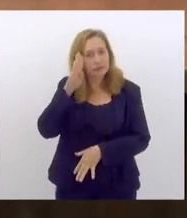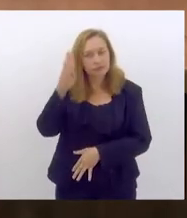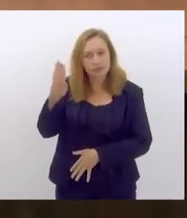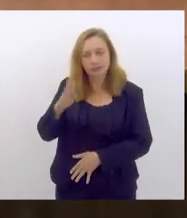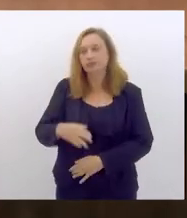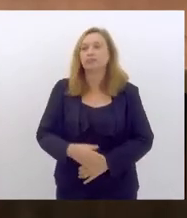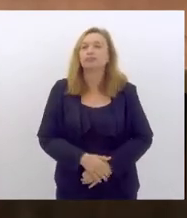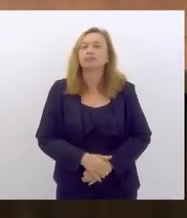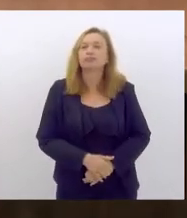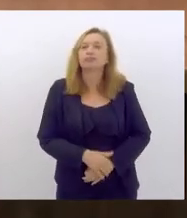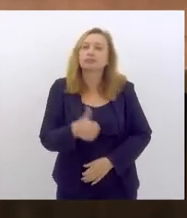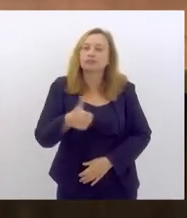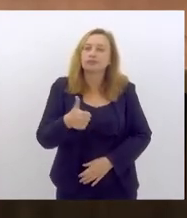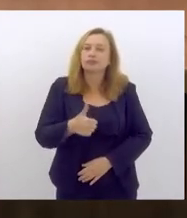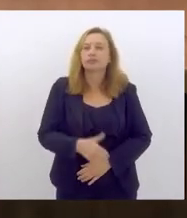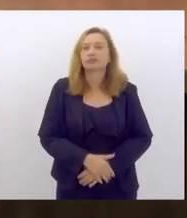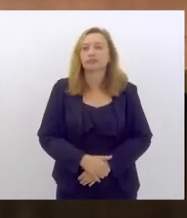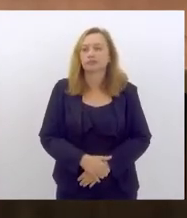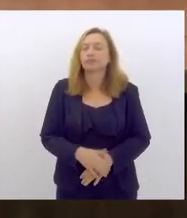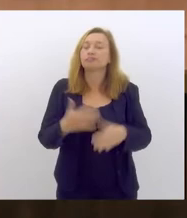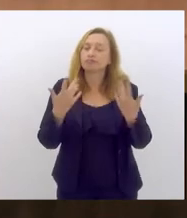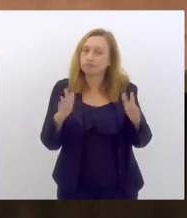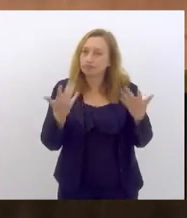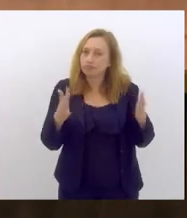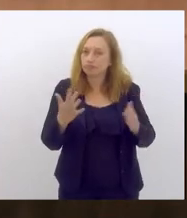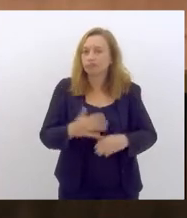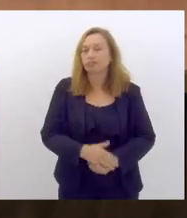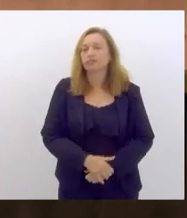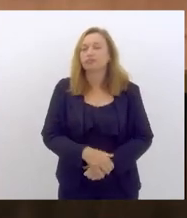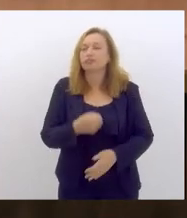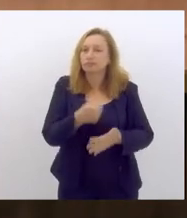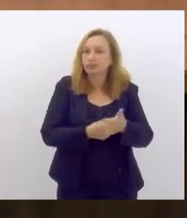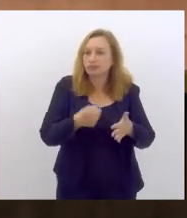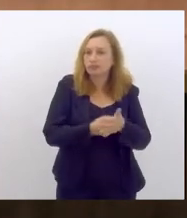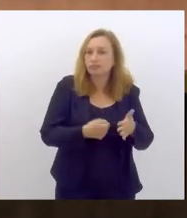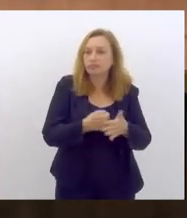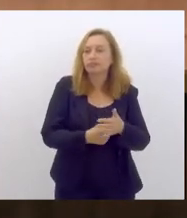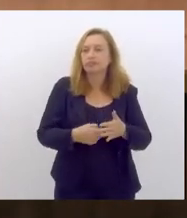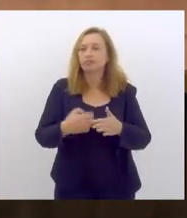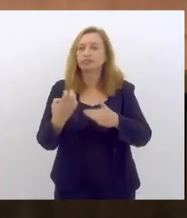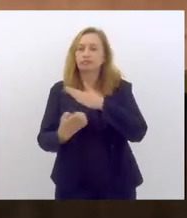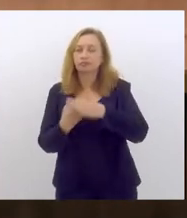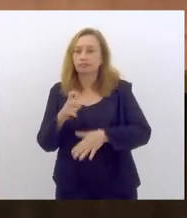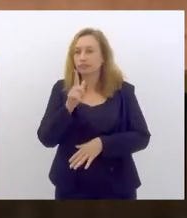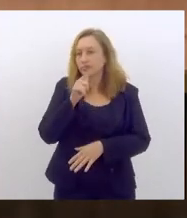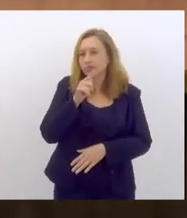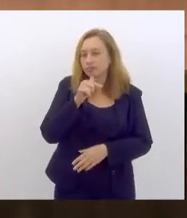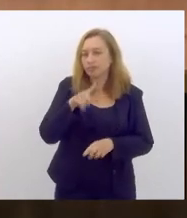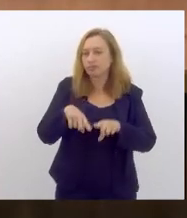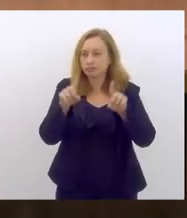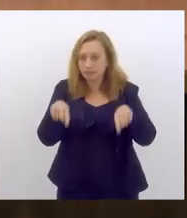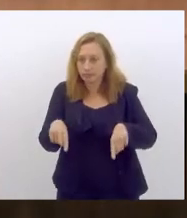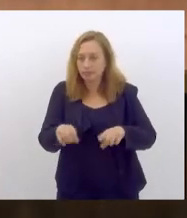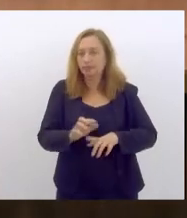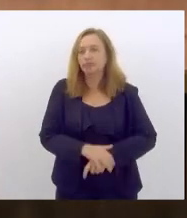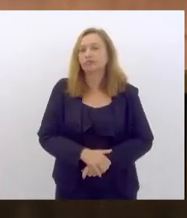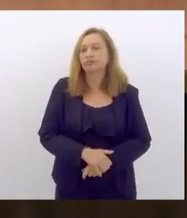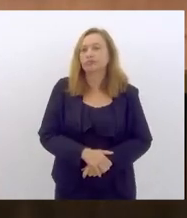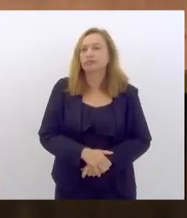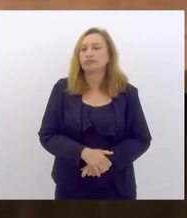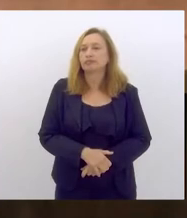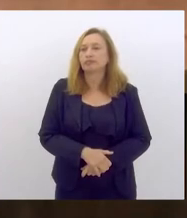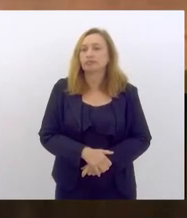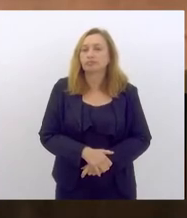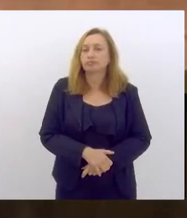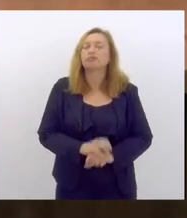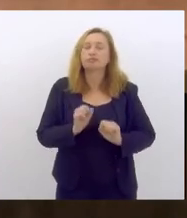fundamentais. Em primeiro lugar, eu quero parabenizar a luta dos sedaianos para que possam ter estabilidade, para